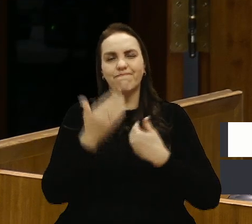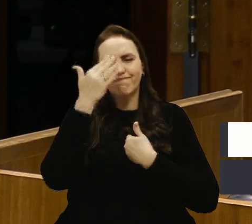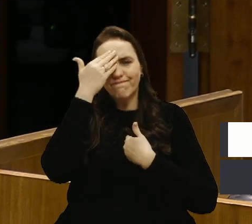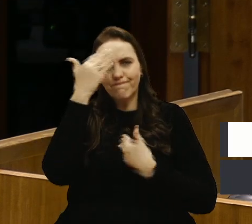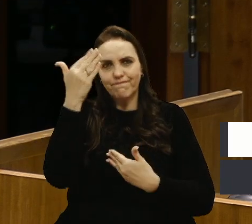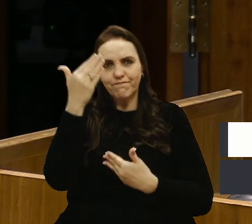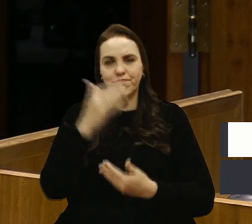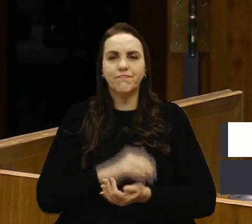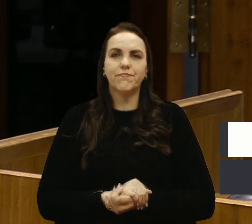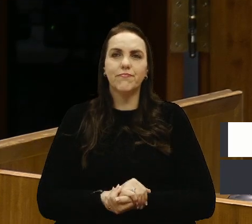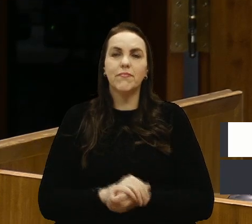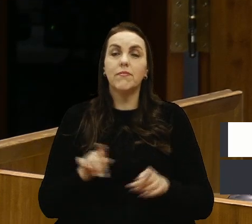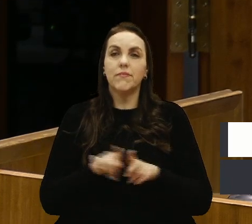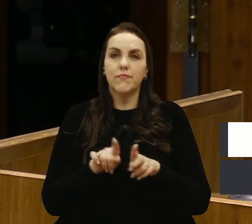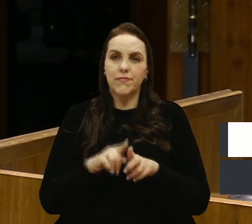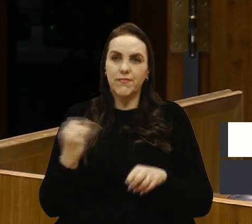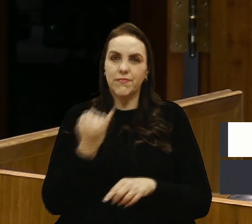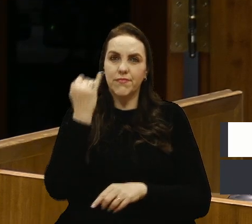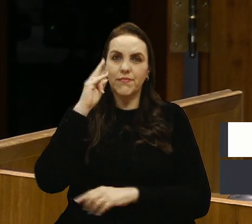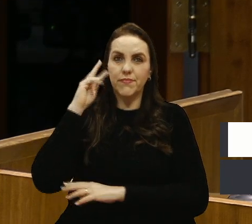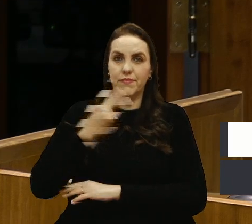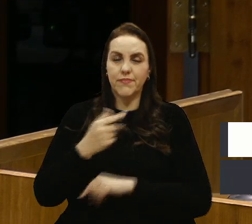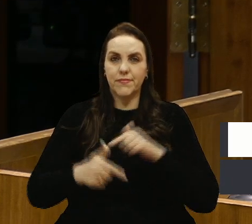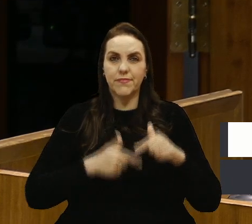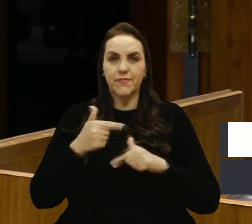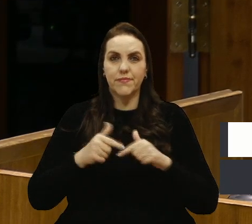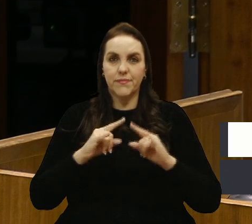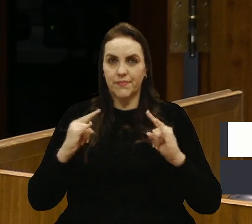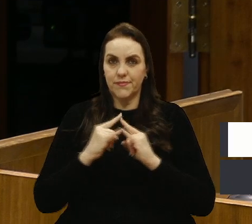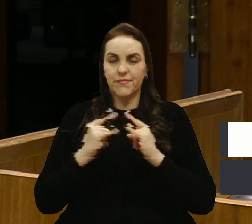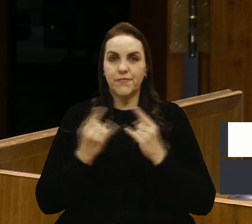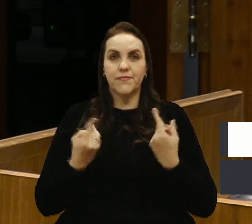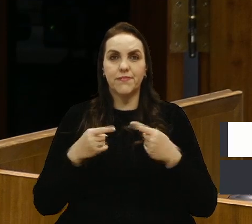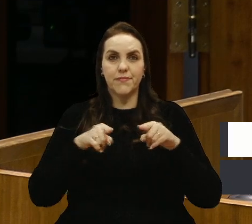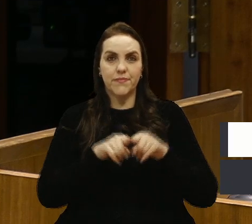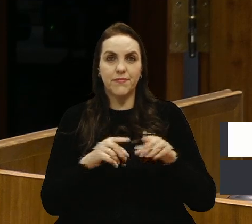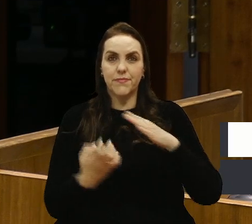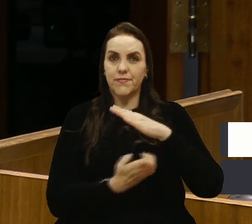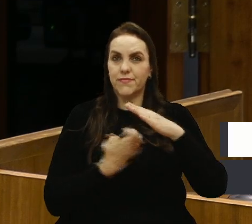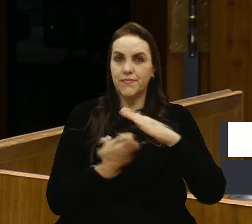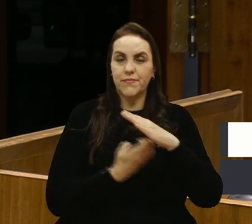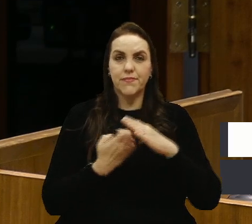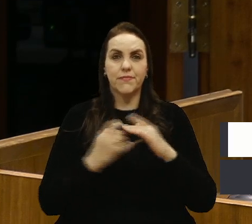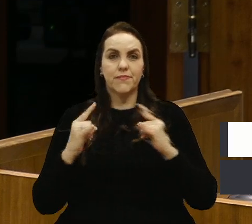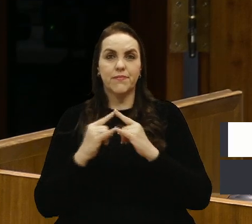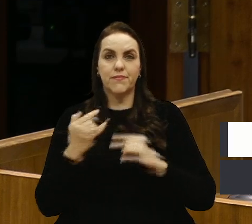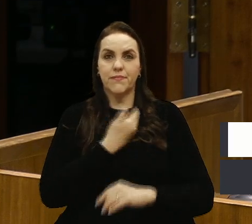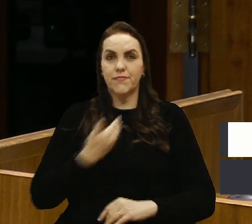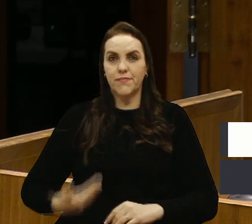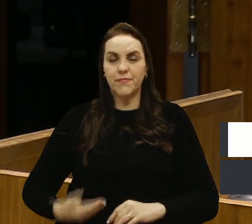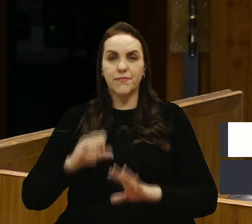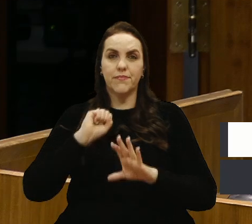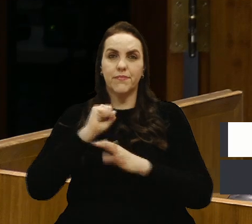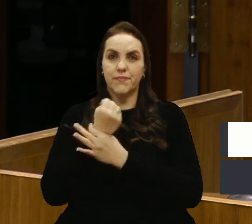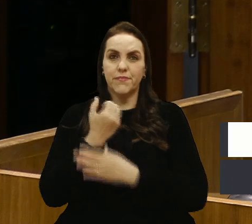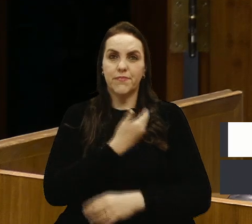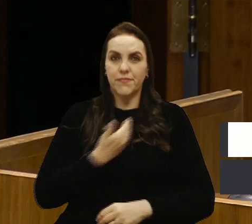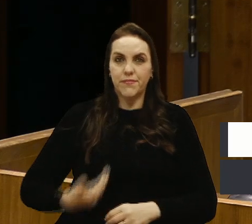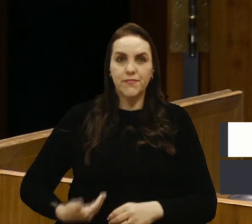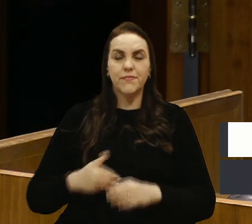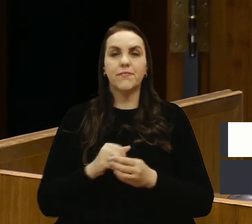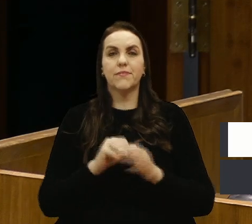Também é importante reconhecer o trabalho das instituições parceiras, das empresas, dos órgãos públicos, das forças de segurança, das